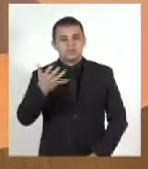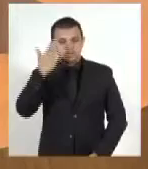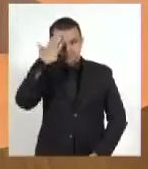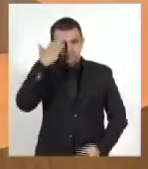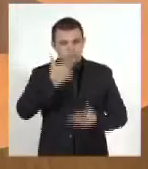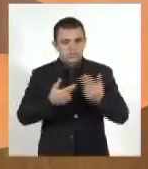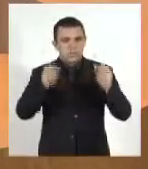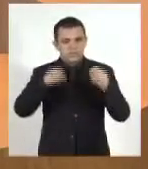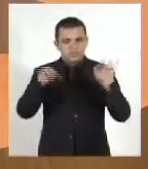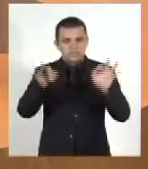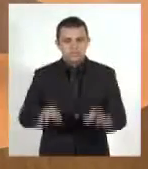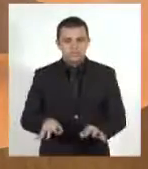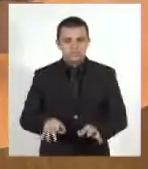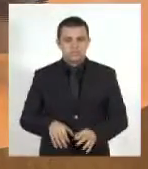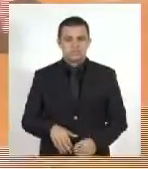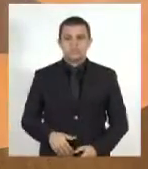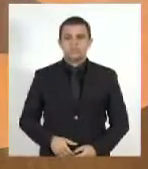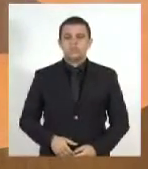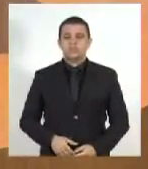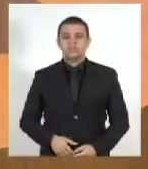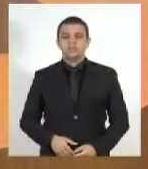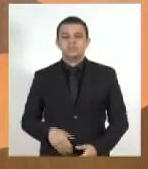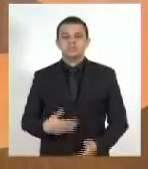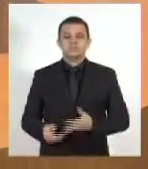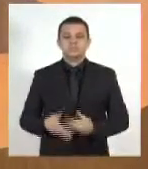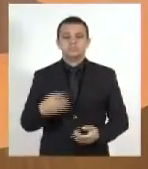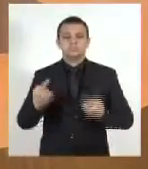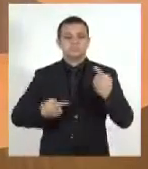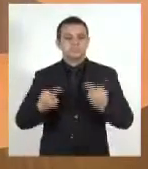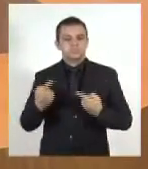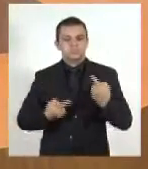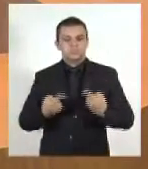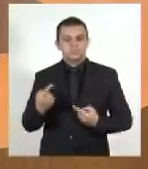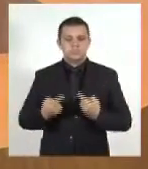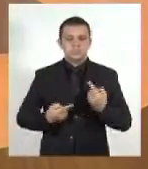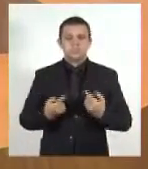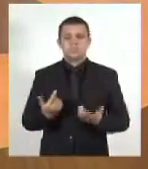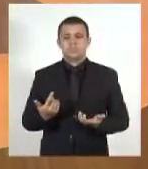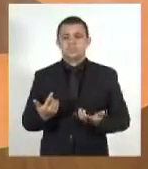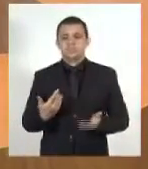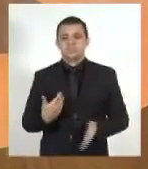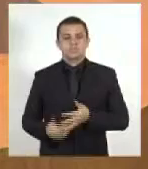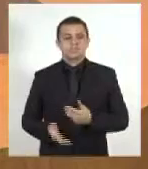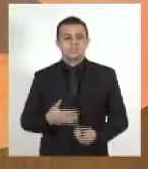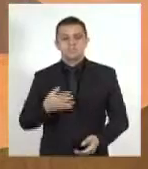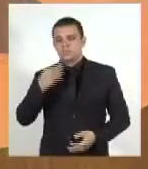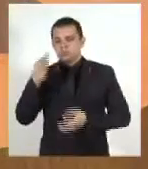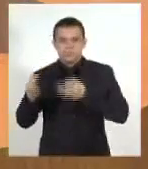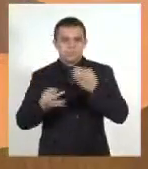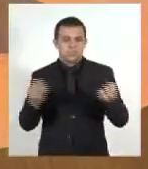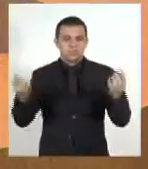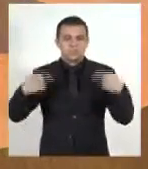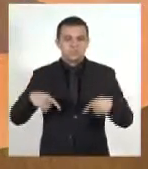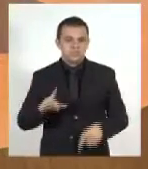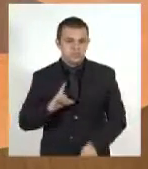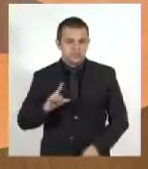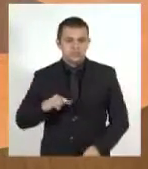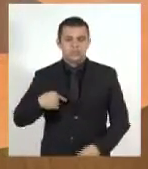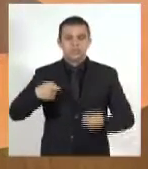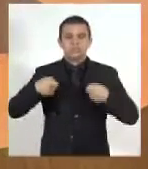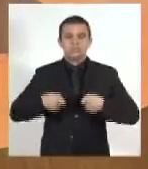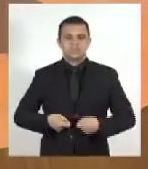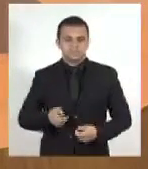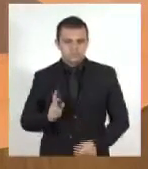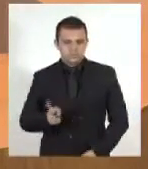dar certo. Independente das querelas políticas, independente dos debates políticos, com um posicionamento firme, com